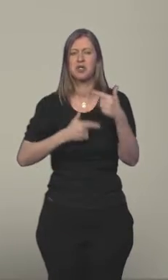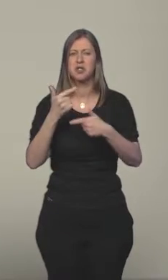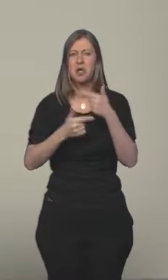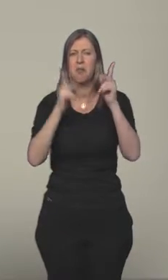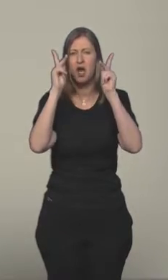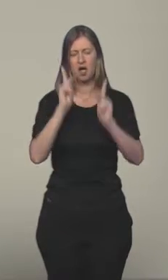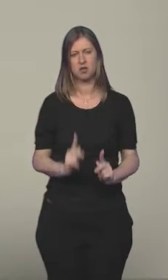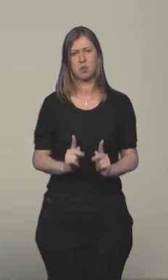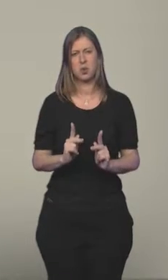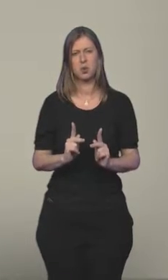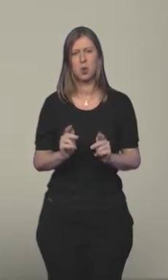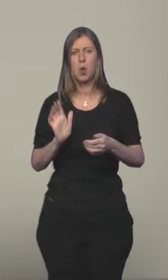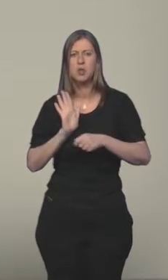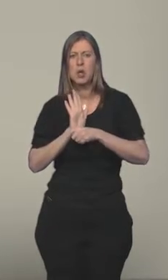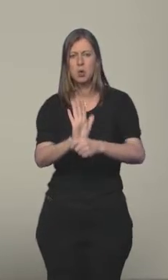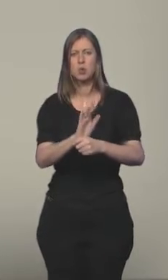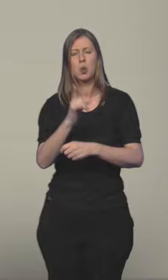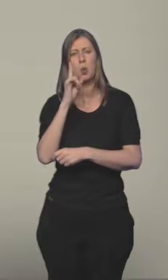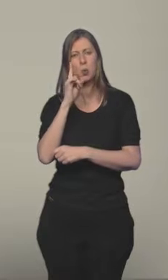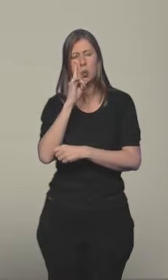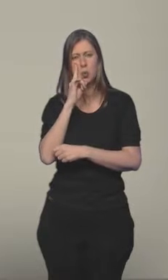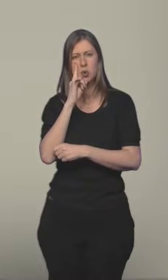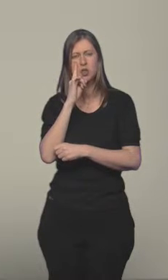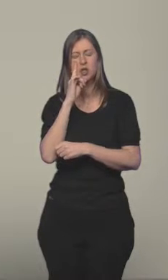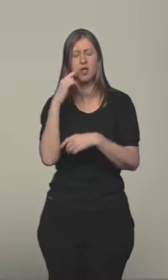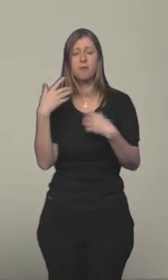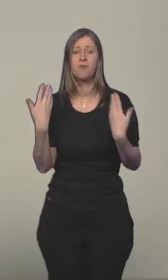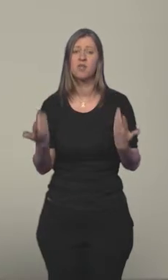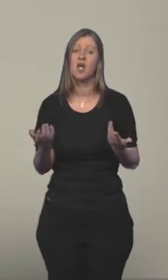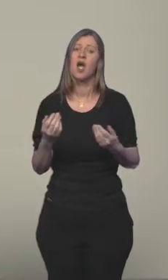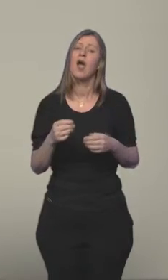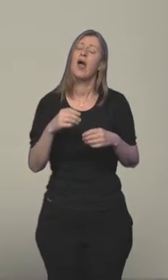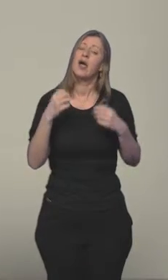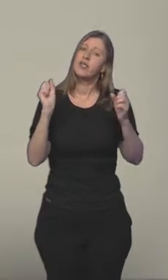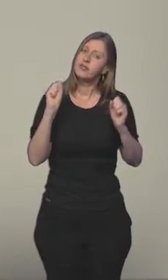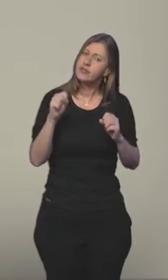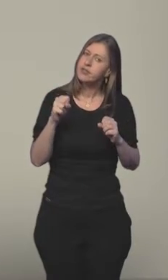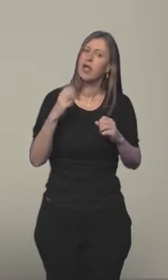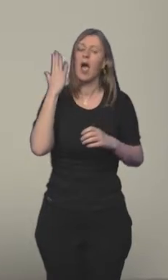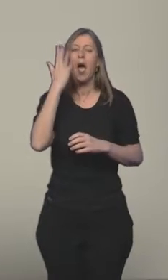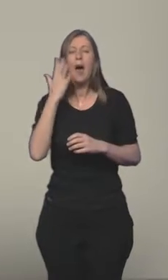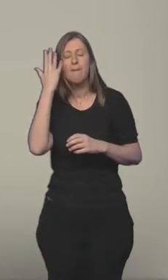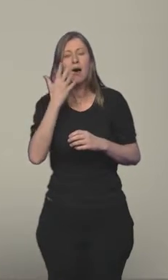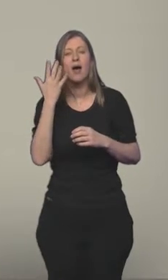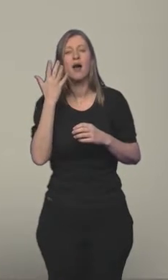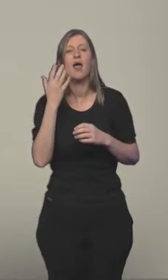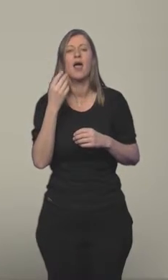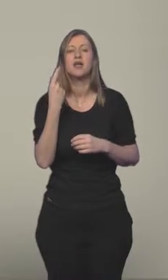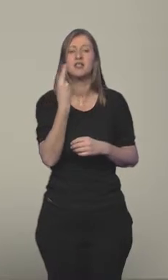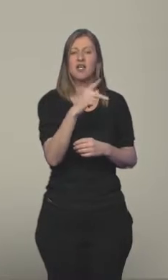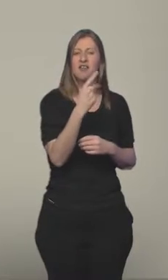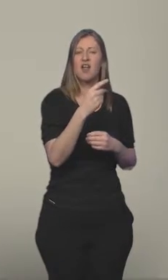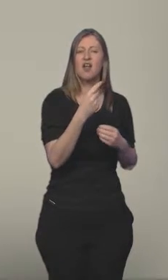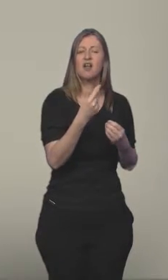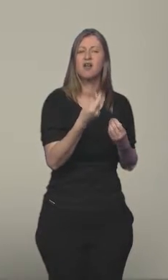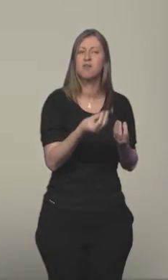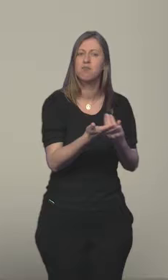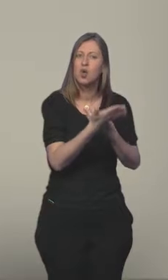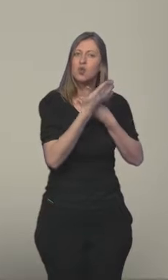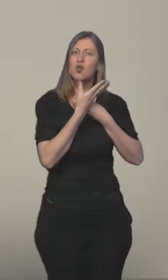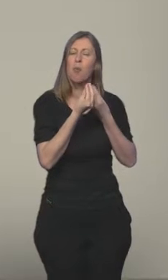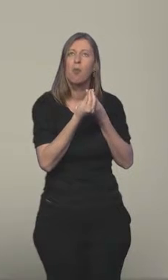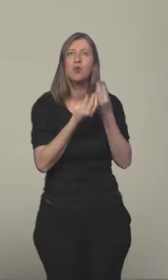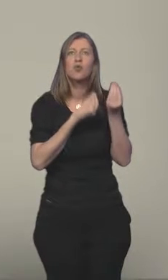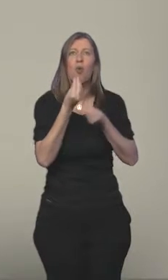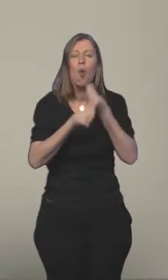importante trabalhar as pessoas cooperando no dia a dia. Né? Logicamente que a palestra do Valdemar me